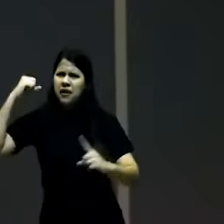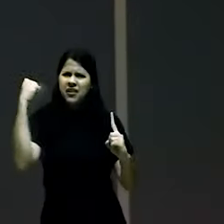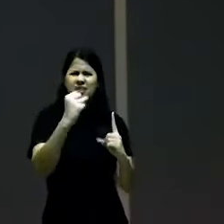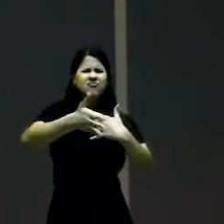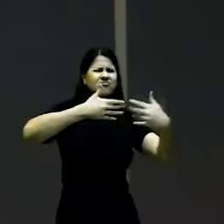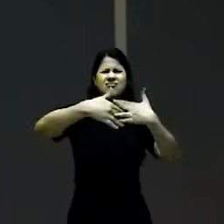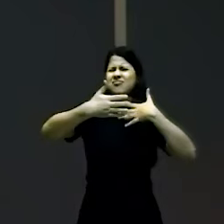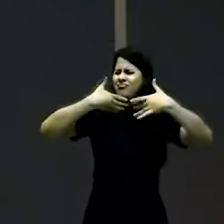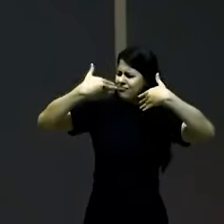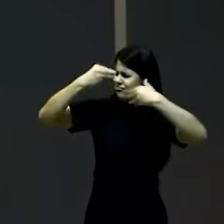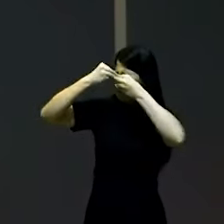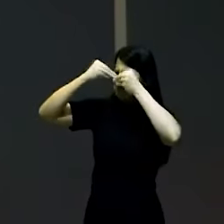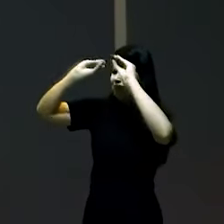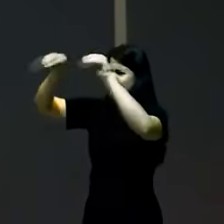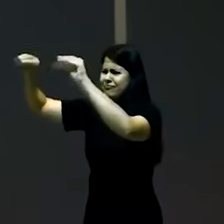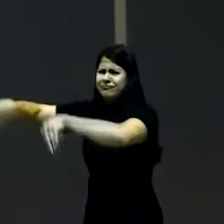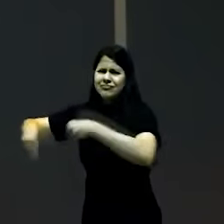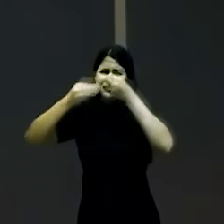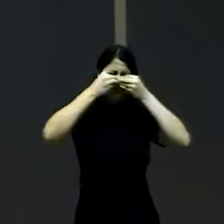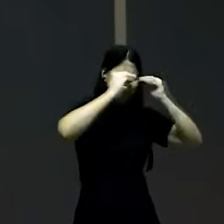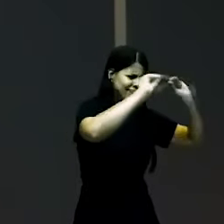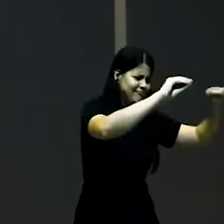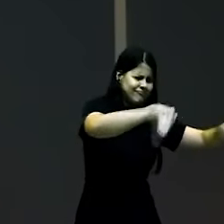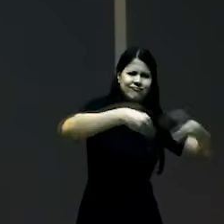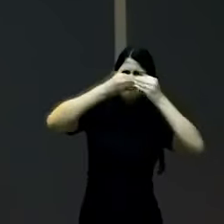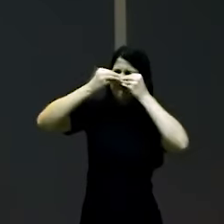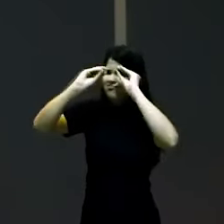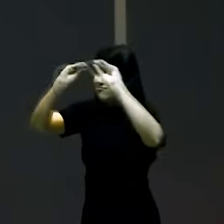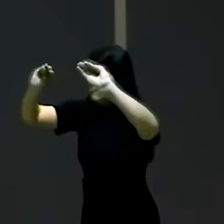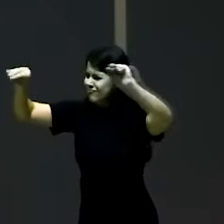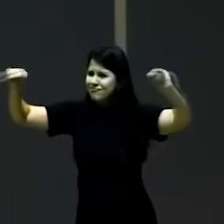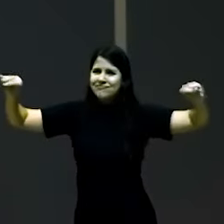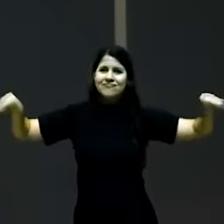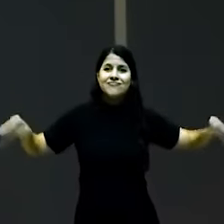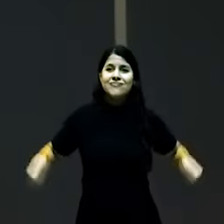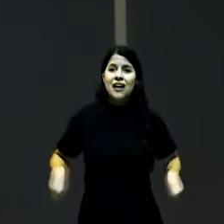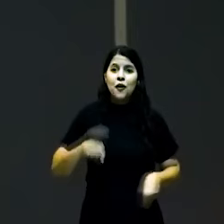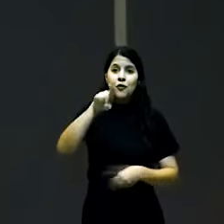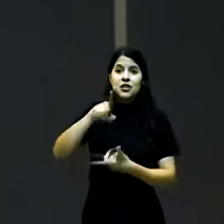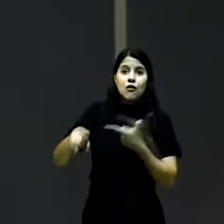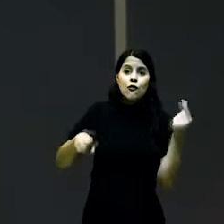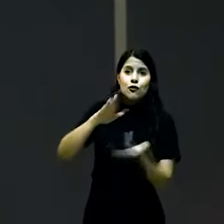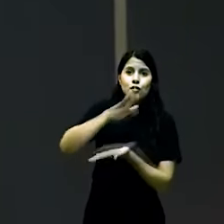Deixa se levantar quem for. Não fuja.